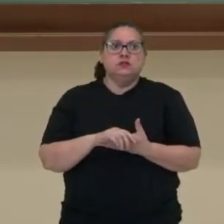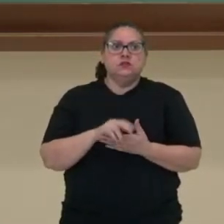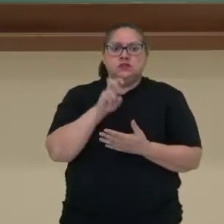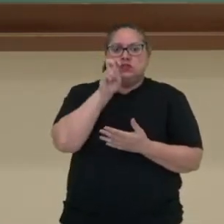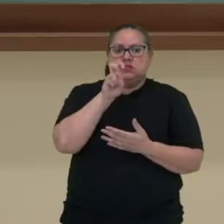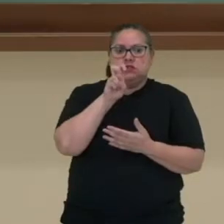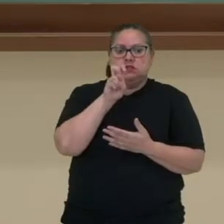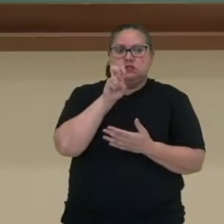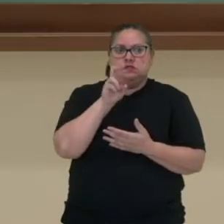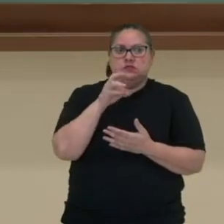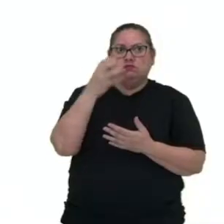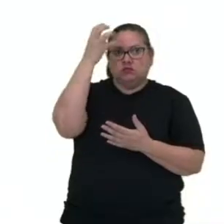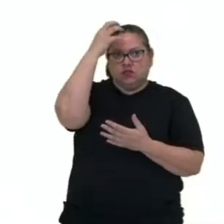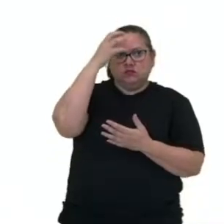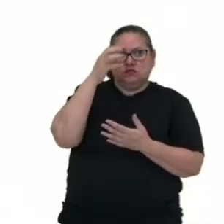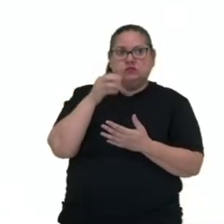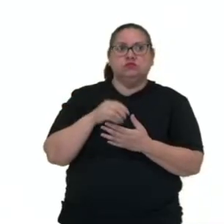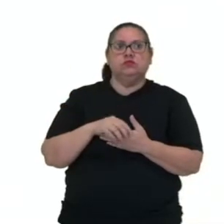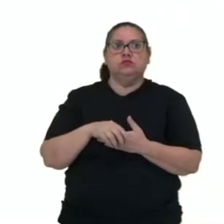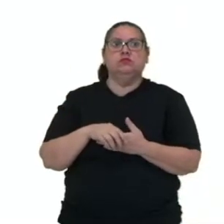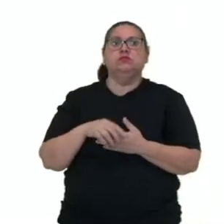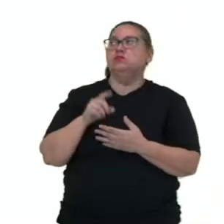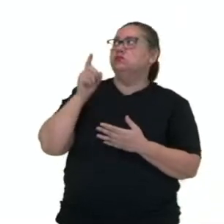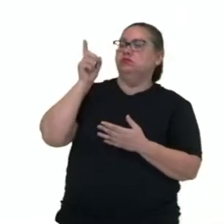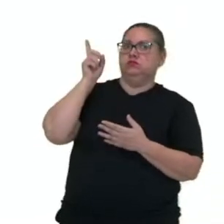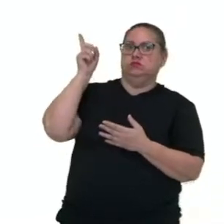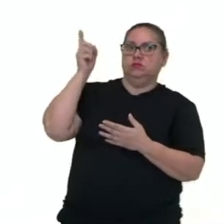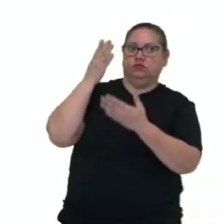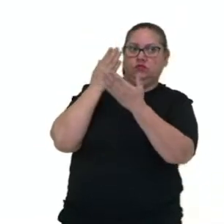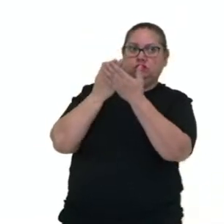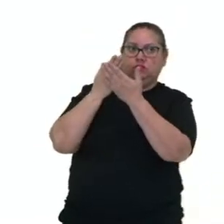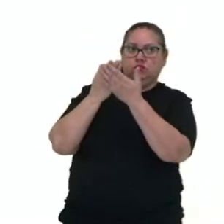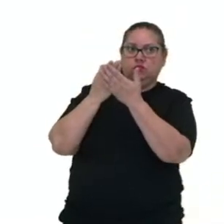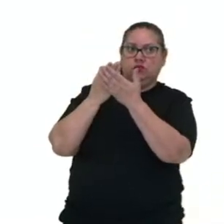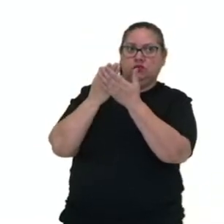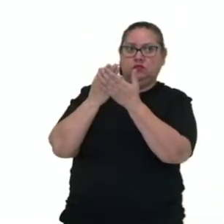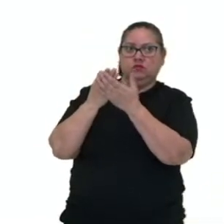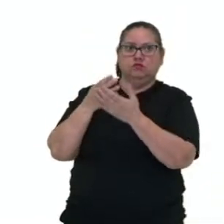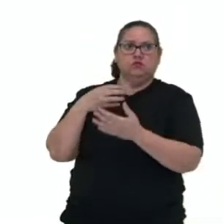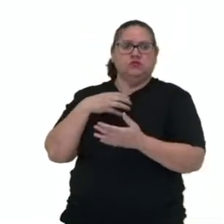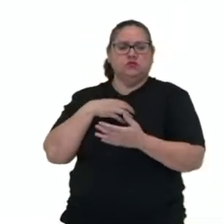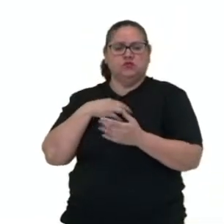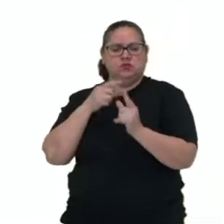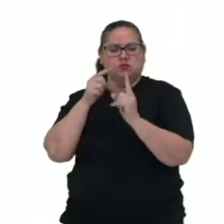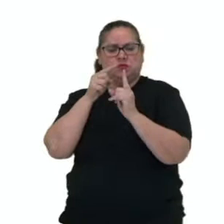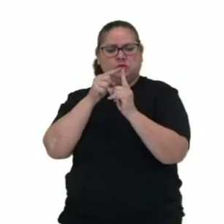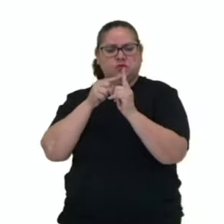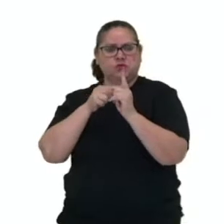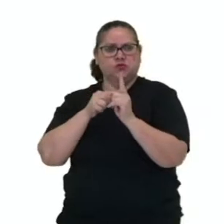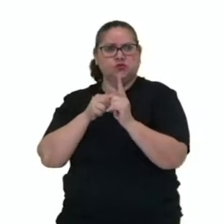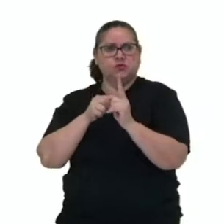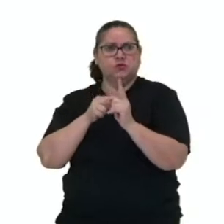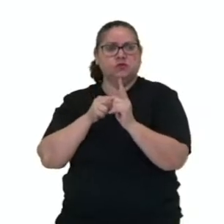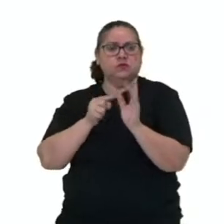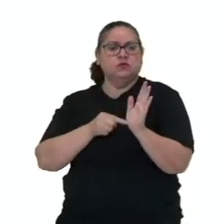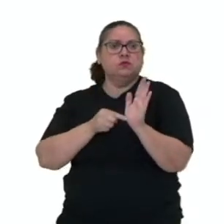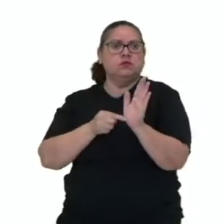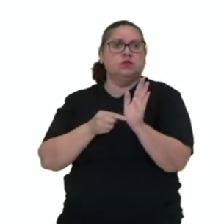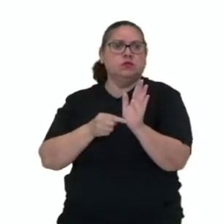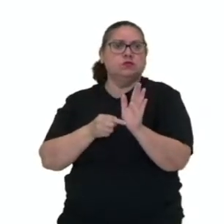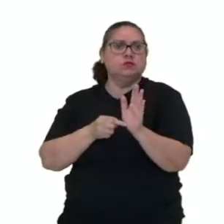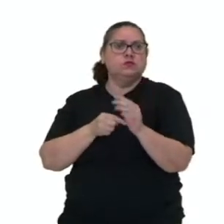5 reinos dos seres vivos que vamos estudar, as características que eles